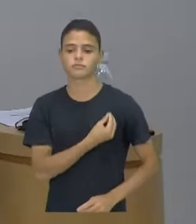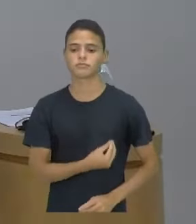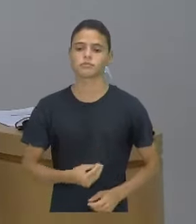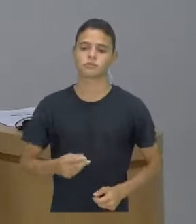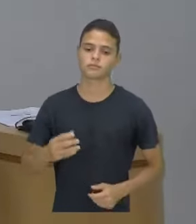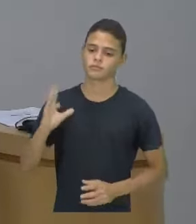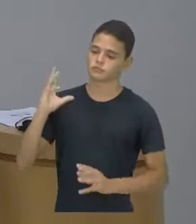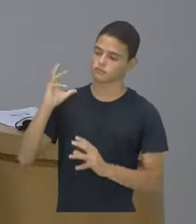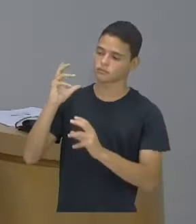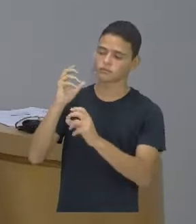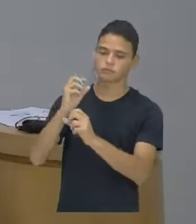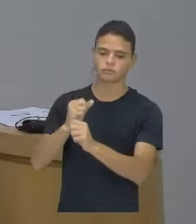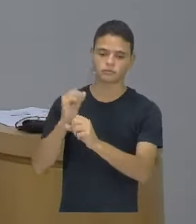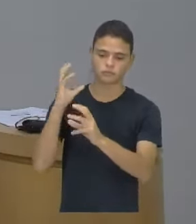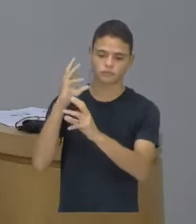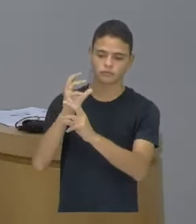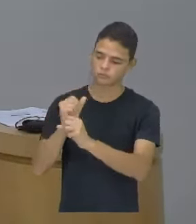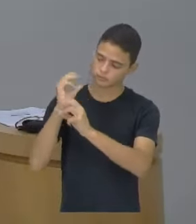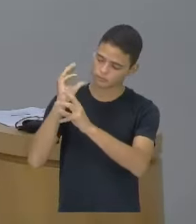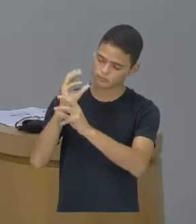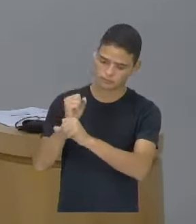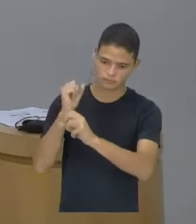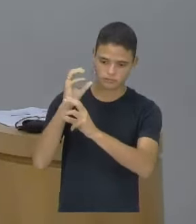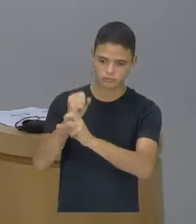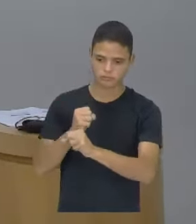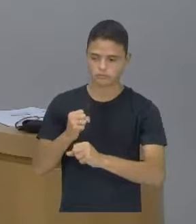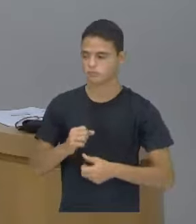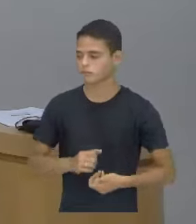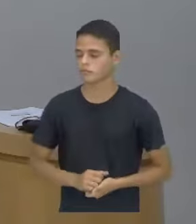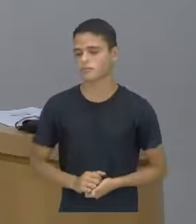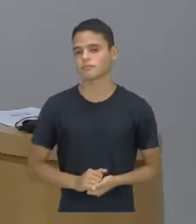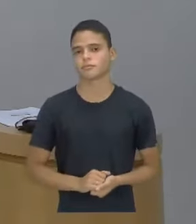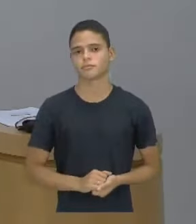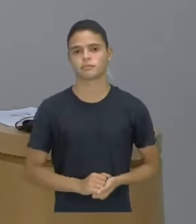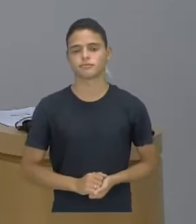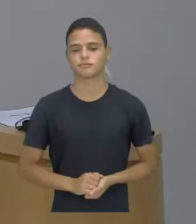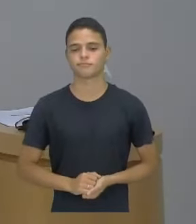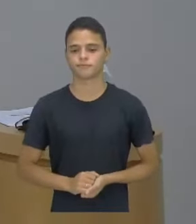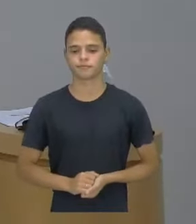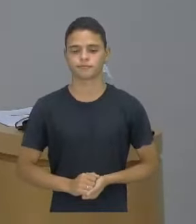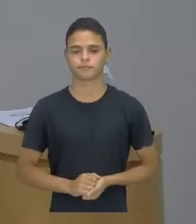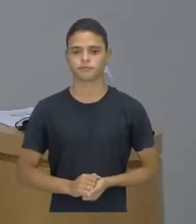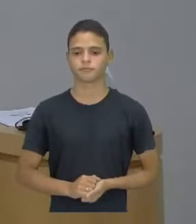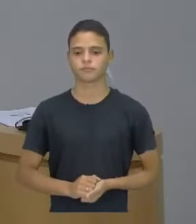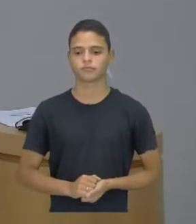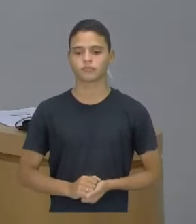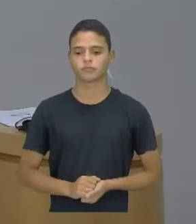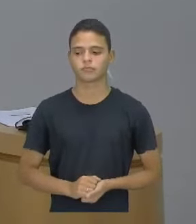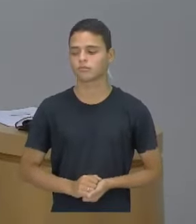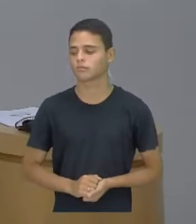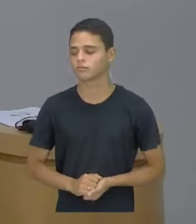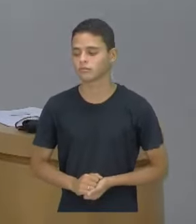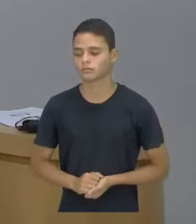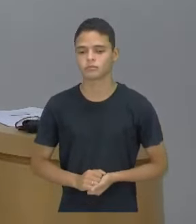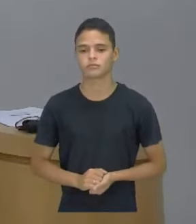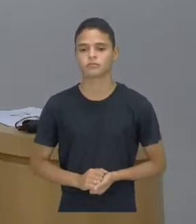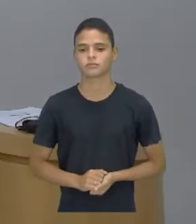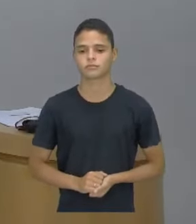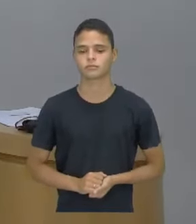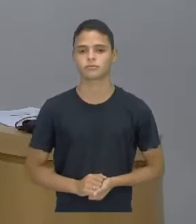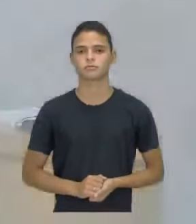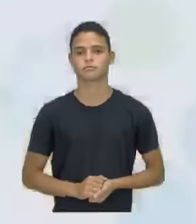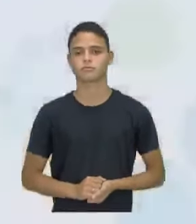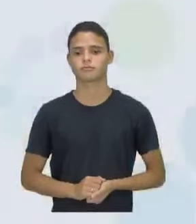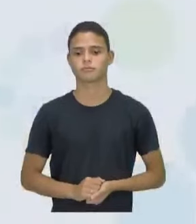revisando, revisando. Então, vamos revisar o tempo inteiro aí com vocês. Tudo bem? The title of the